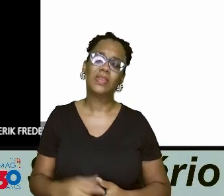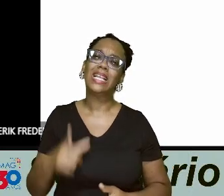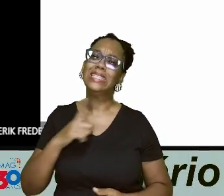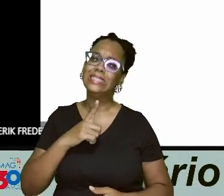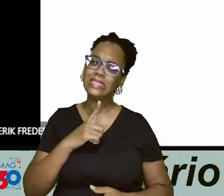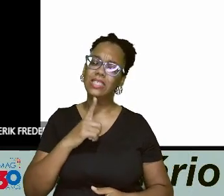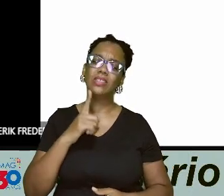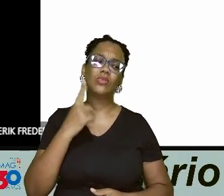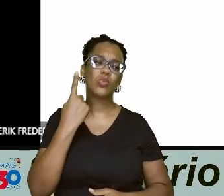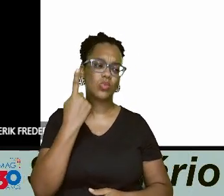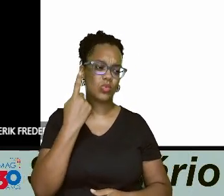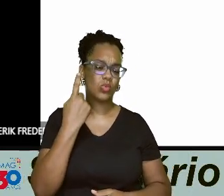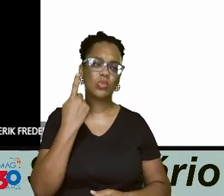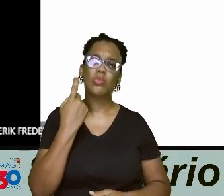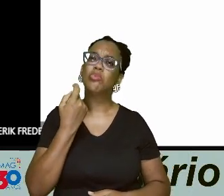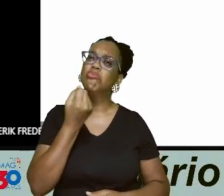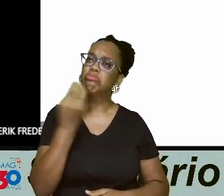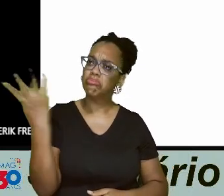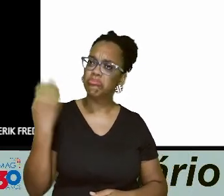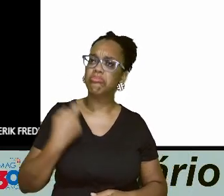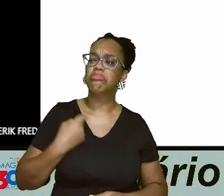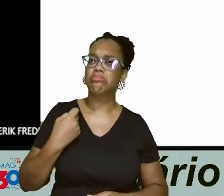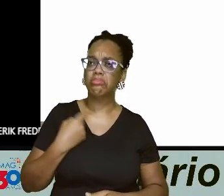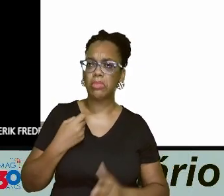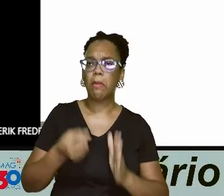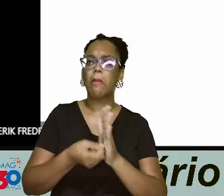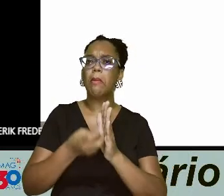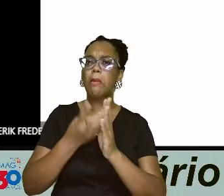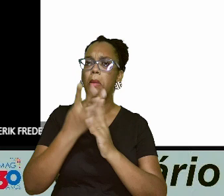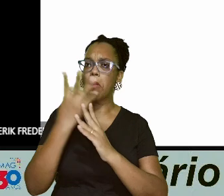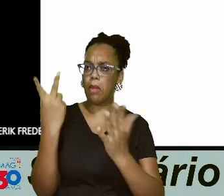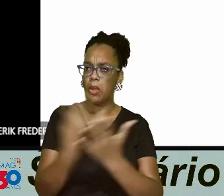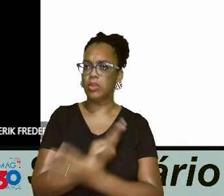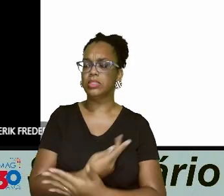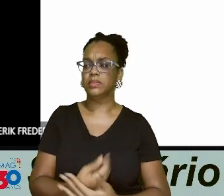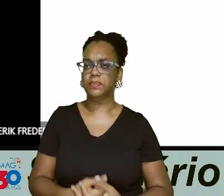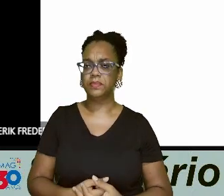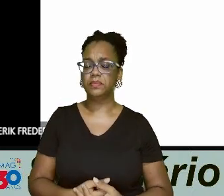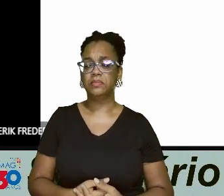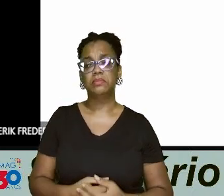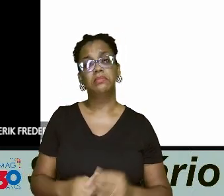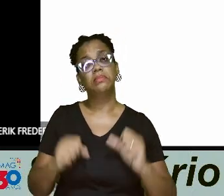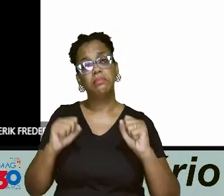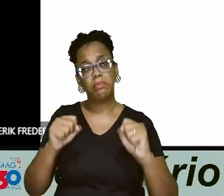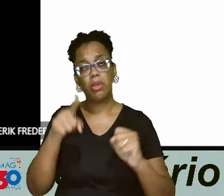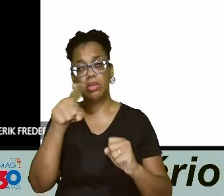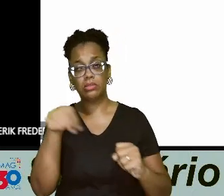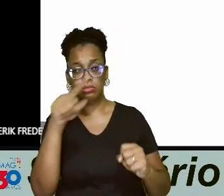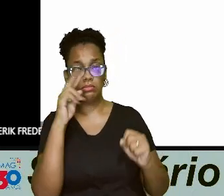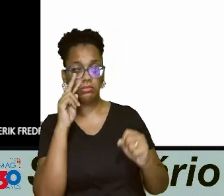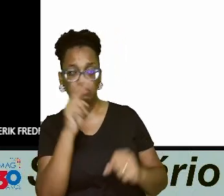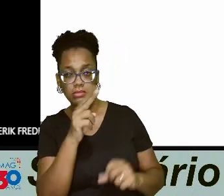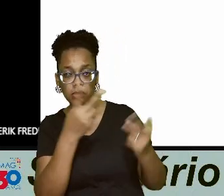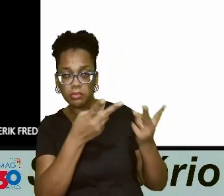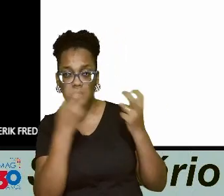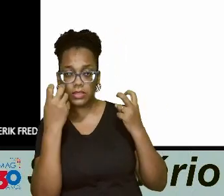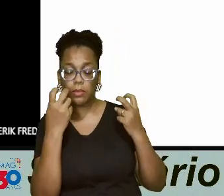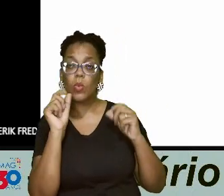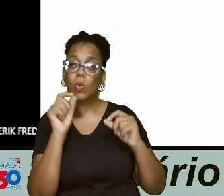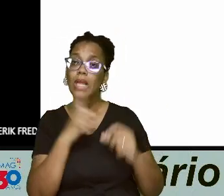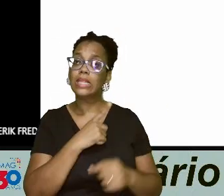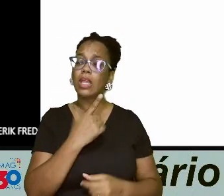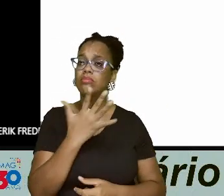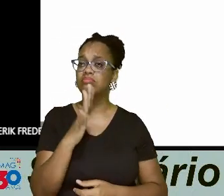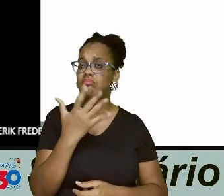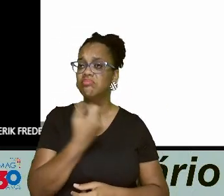um número significativo de vezes em que isso ocorreu. Podem perceber que houve também um número